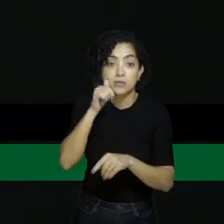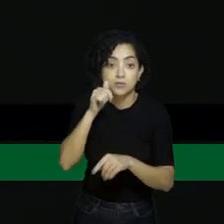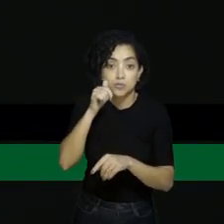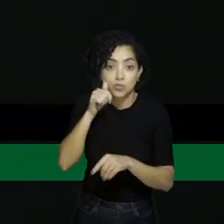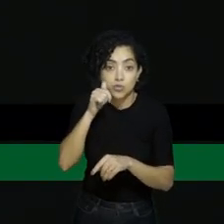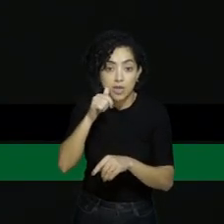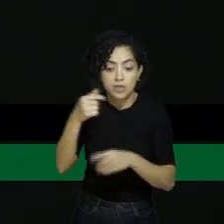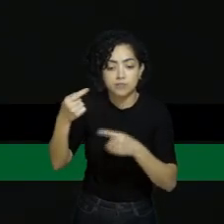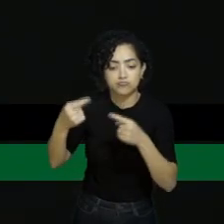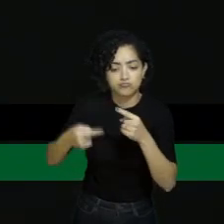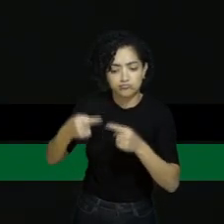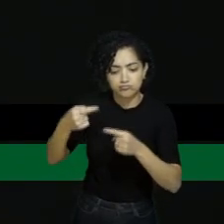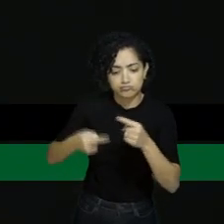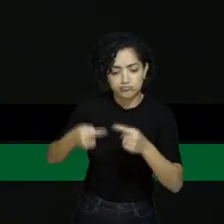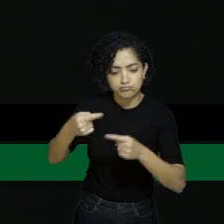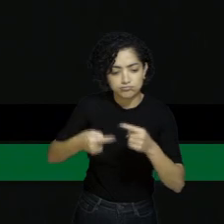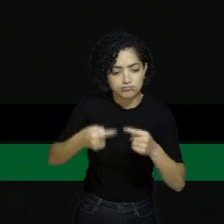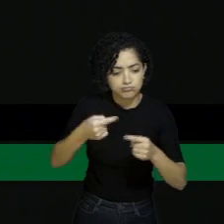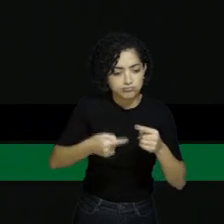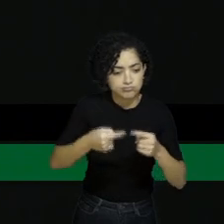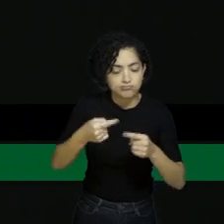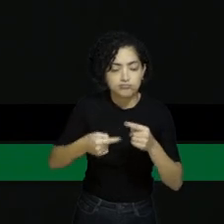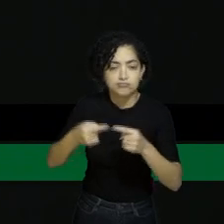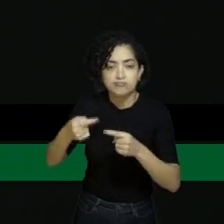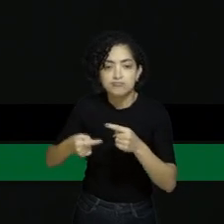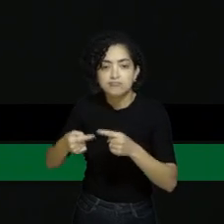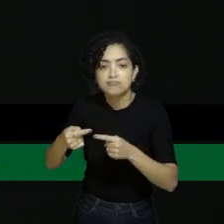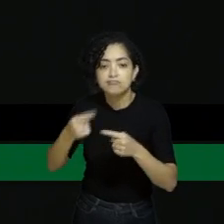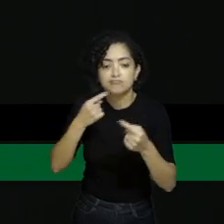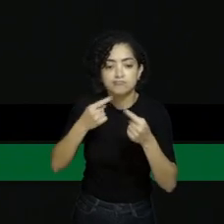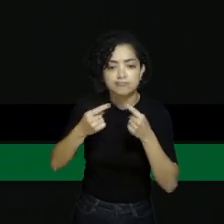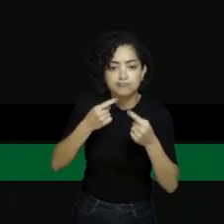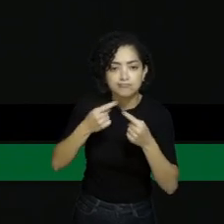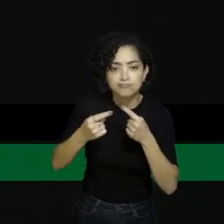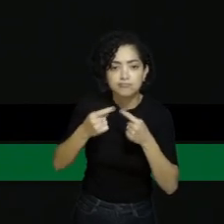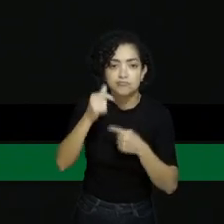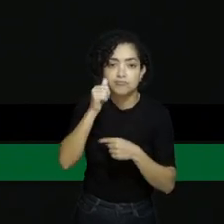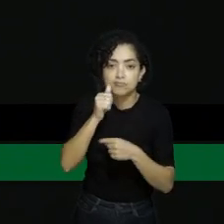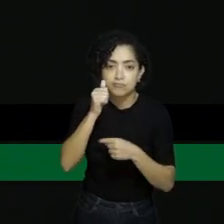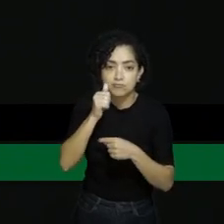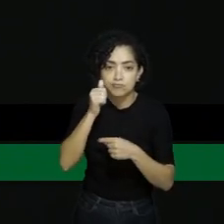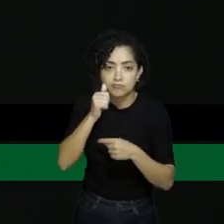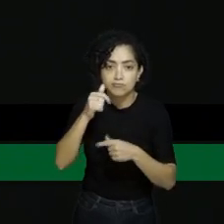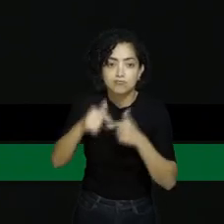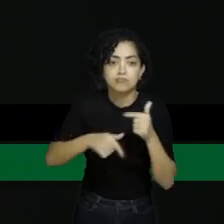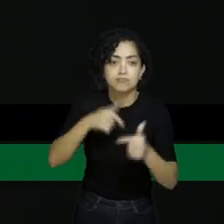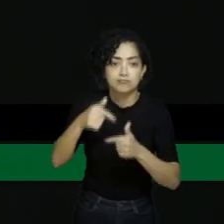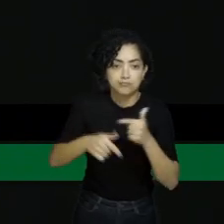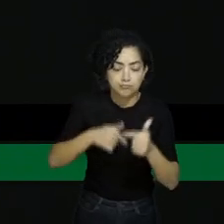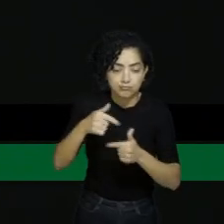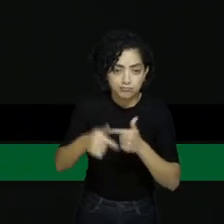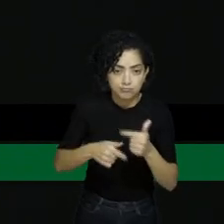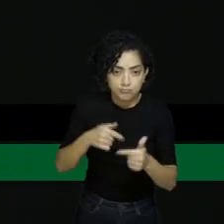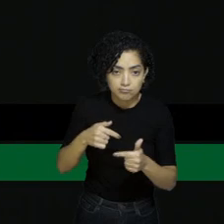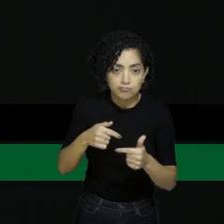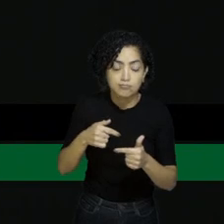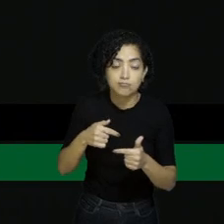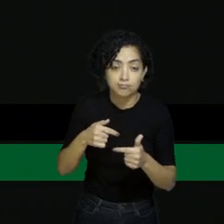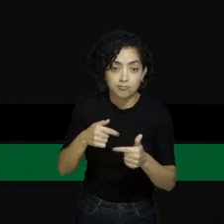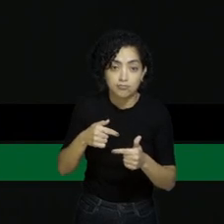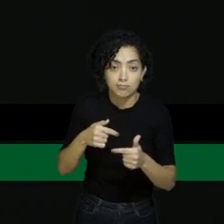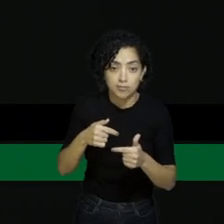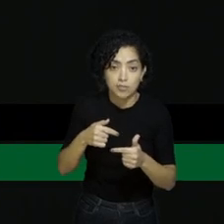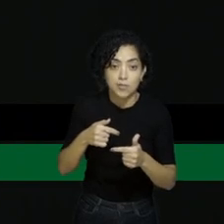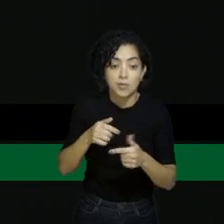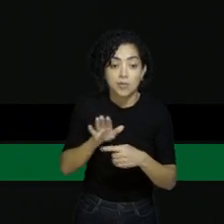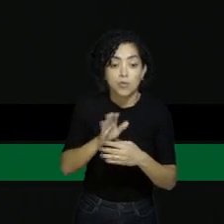o debate da sua condição enquanto mulher, enquanto trabalhadora e enquanto